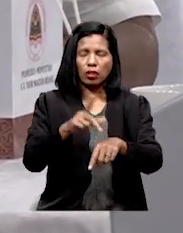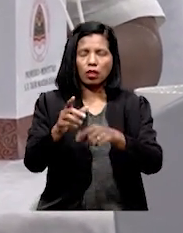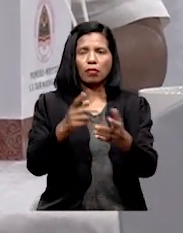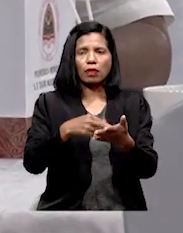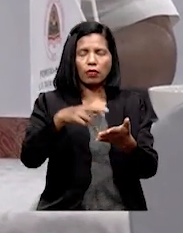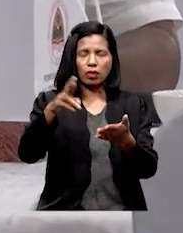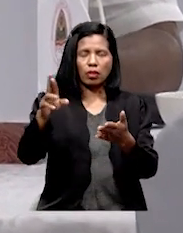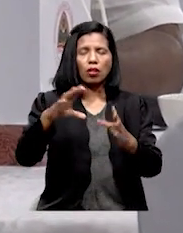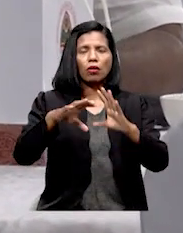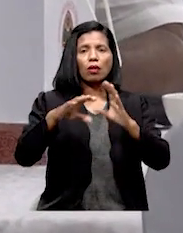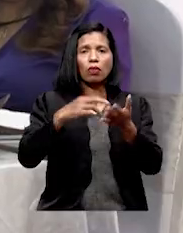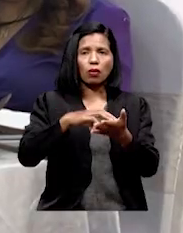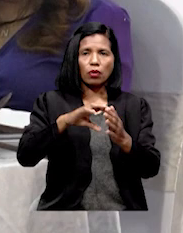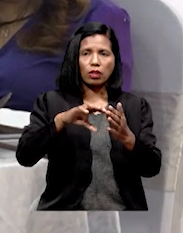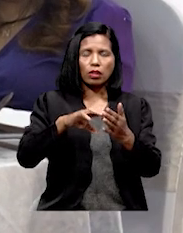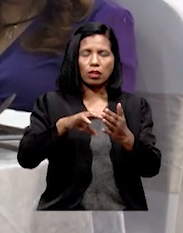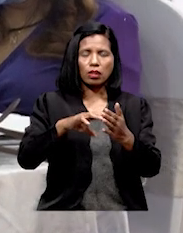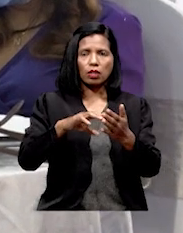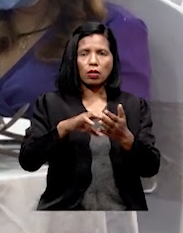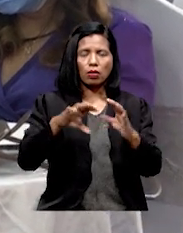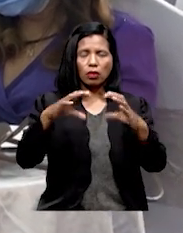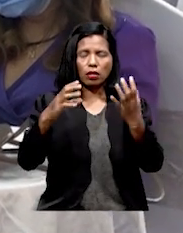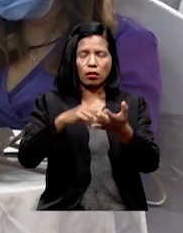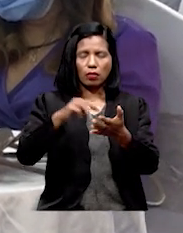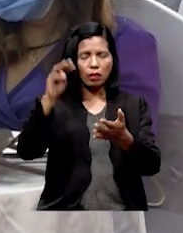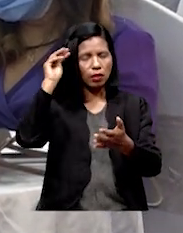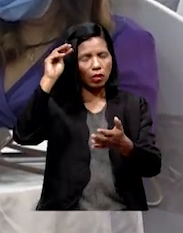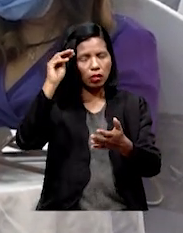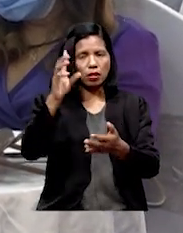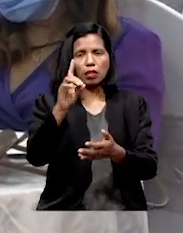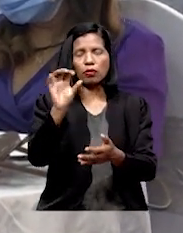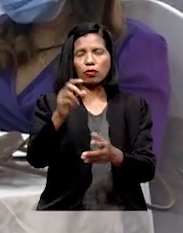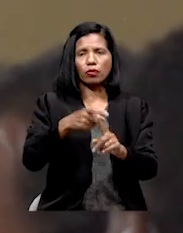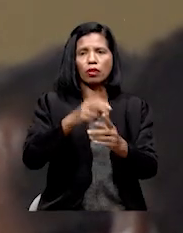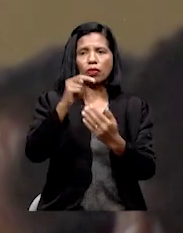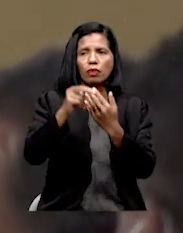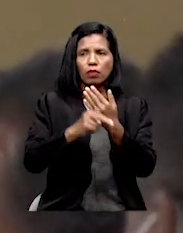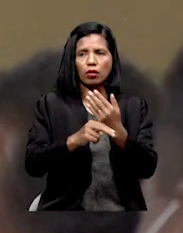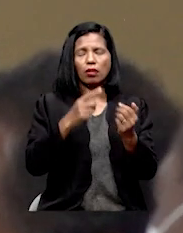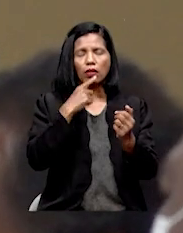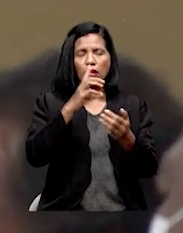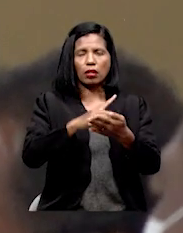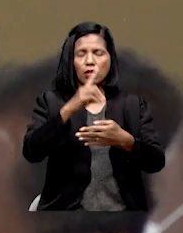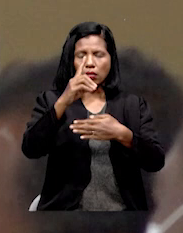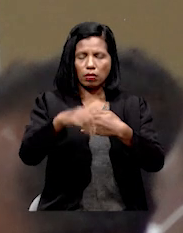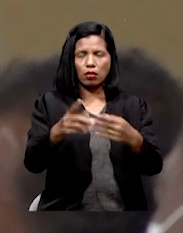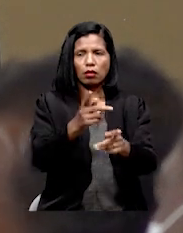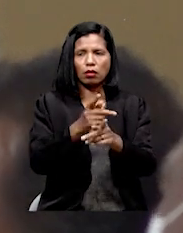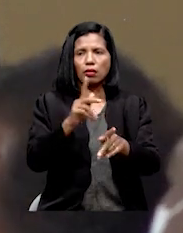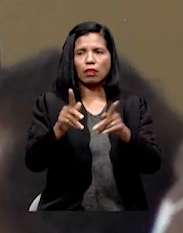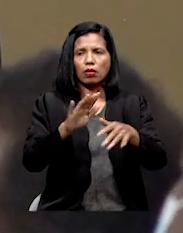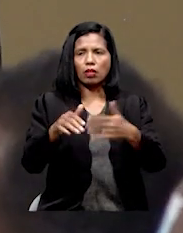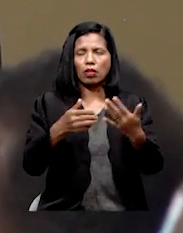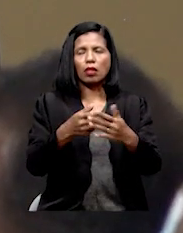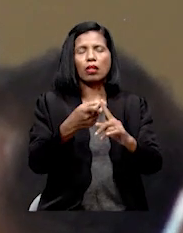e Conselho Ministro e a Lawrence Rusinida, Fula Novembro, Tinerengura Runusinida, onde atuta no desenvolve proteção social,